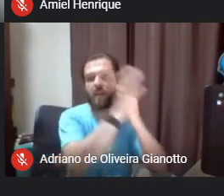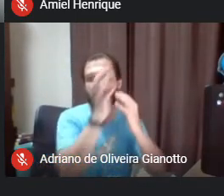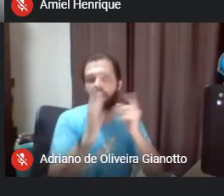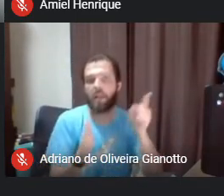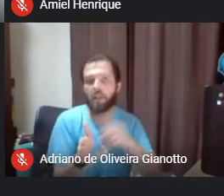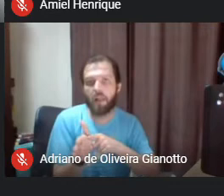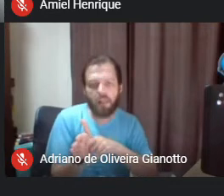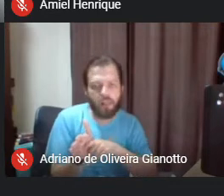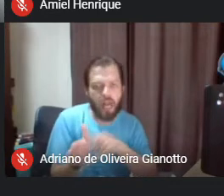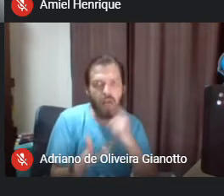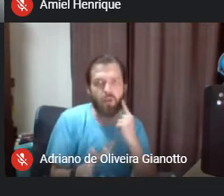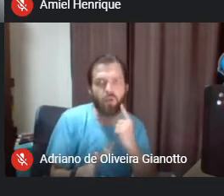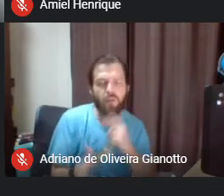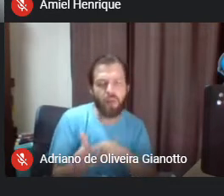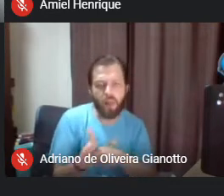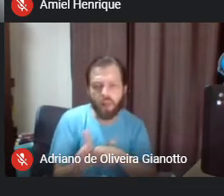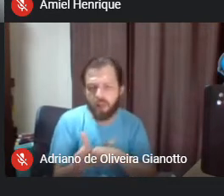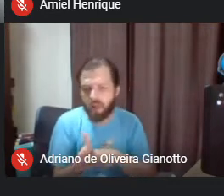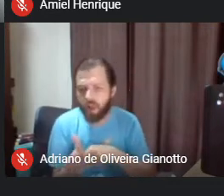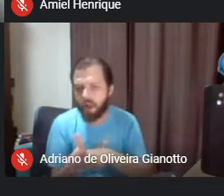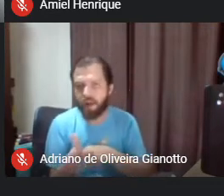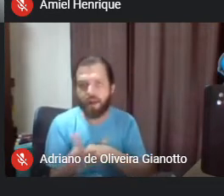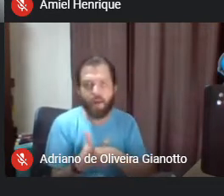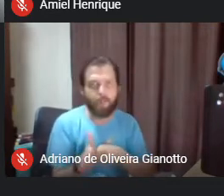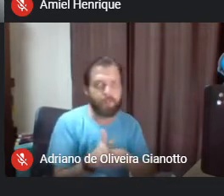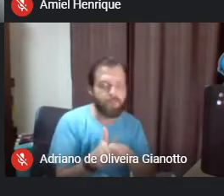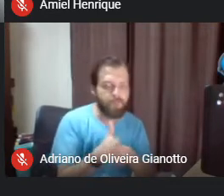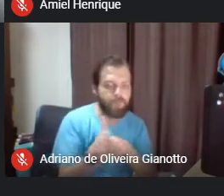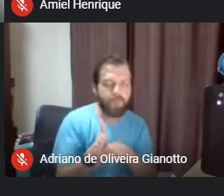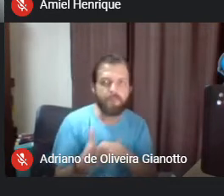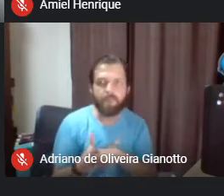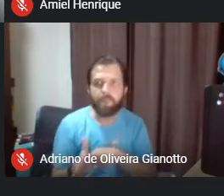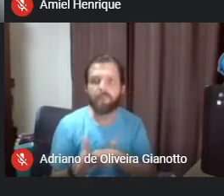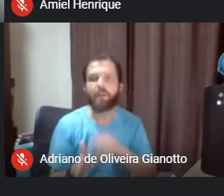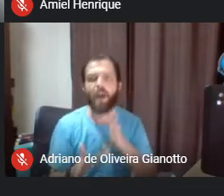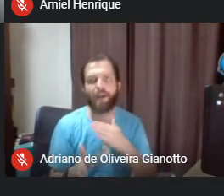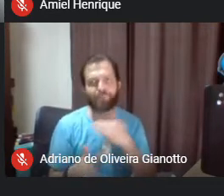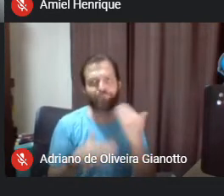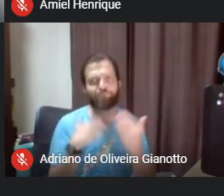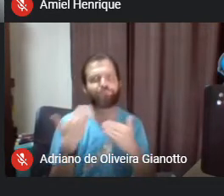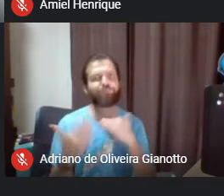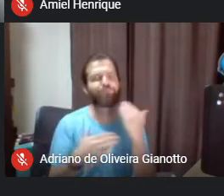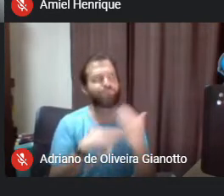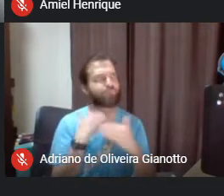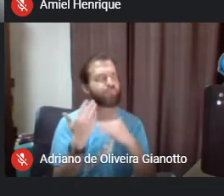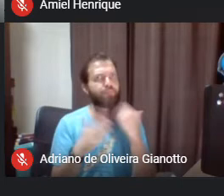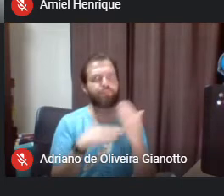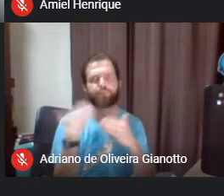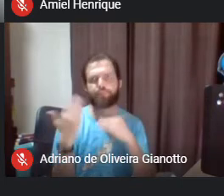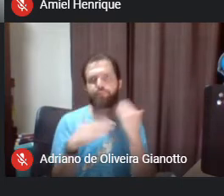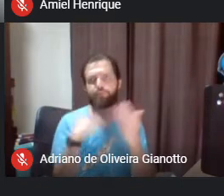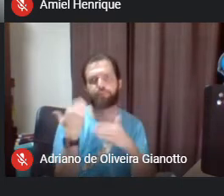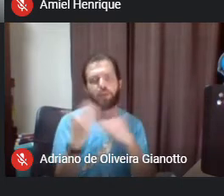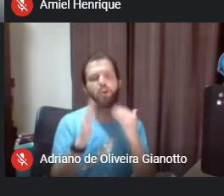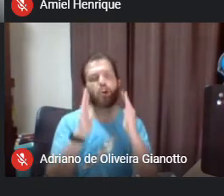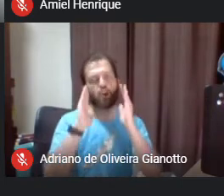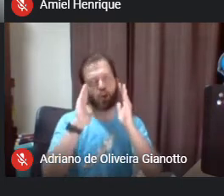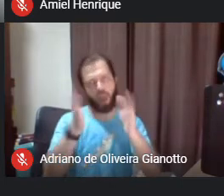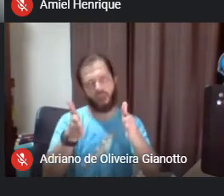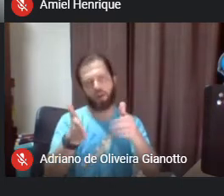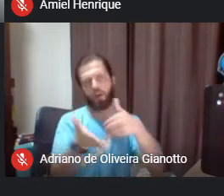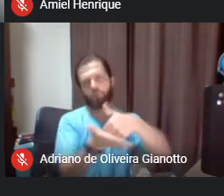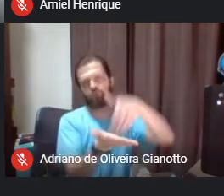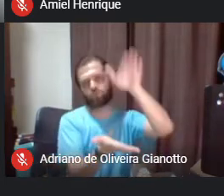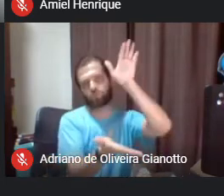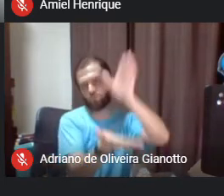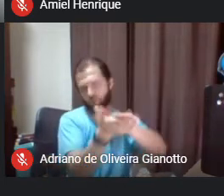ali, e a criança tinha contato, né, assim, com a natureza, enfim, conhecia a parte da natureza, mas, enfim. E ele começou a fazer um